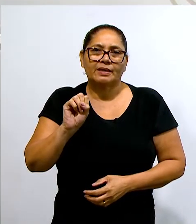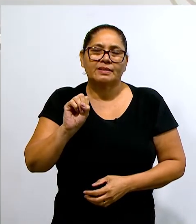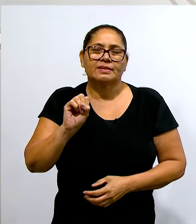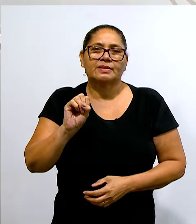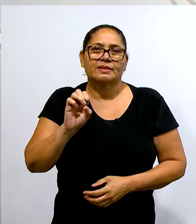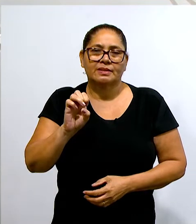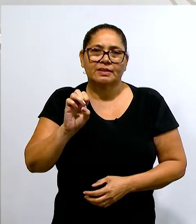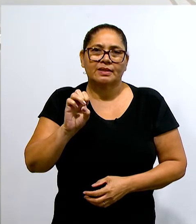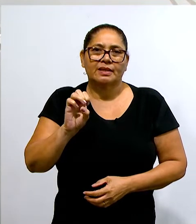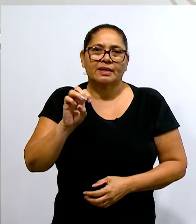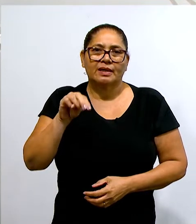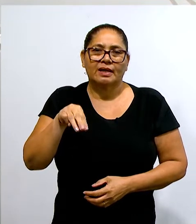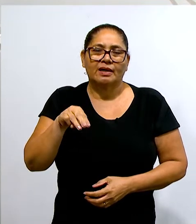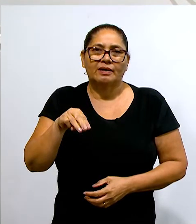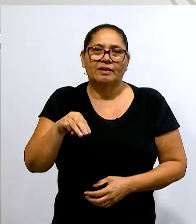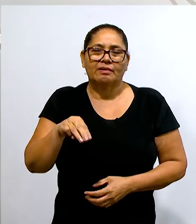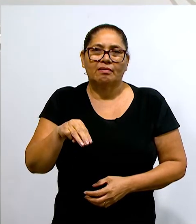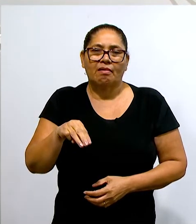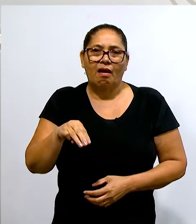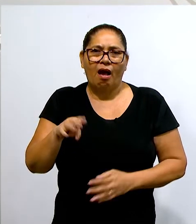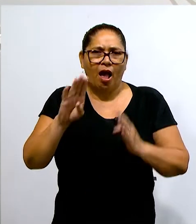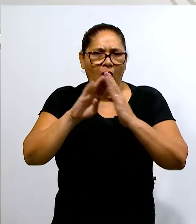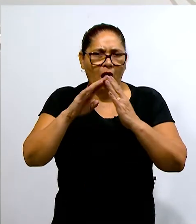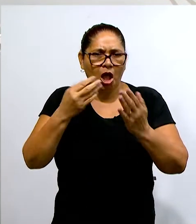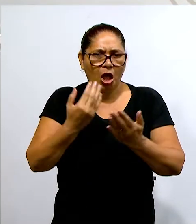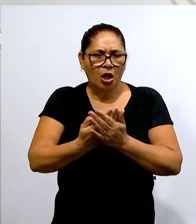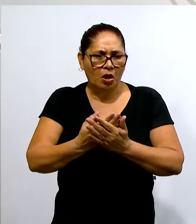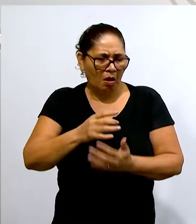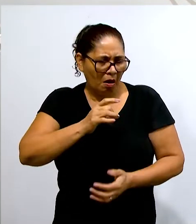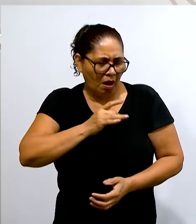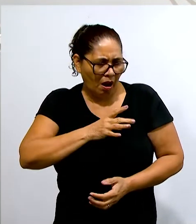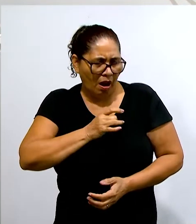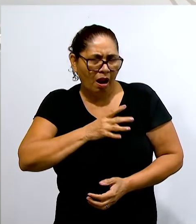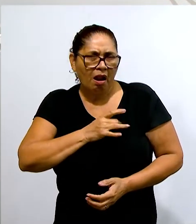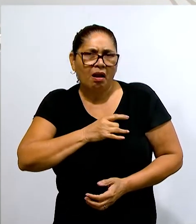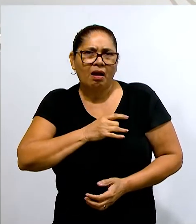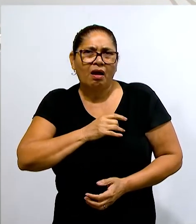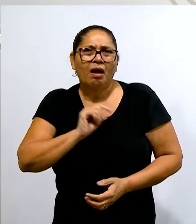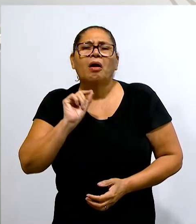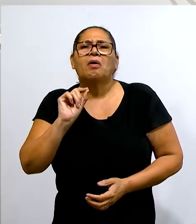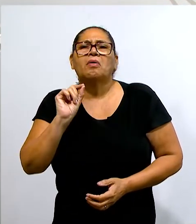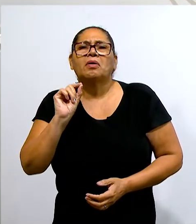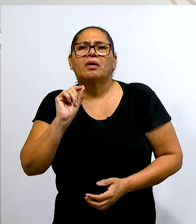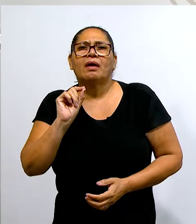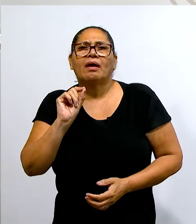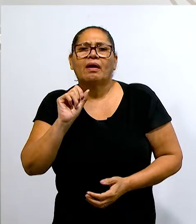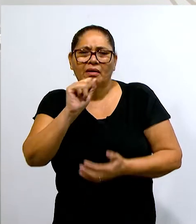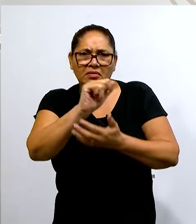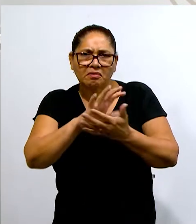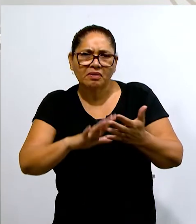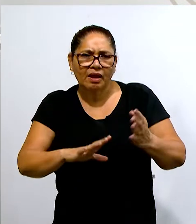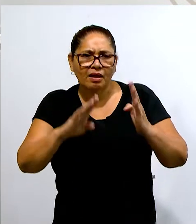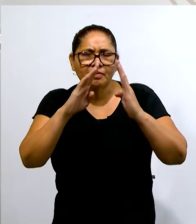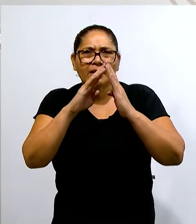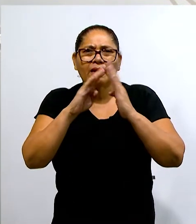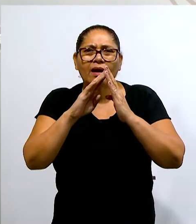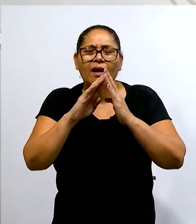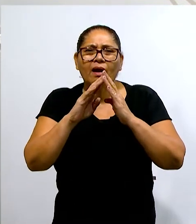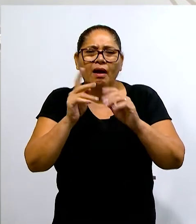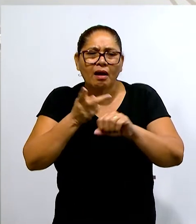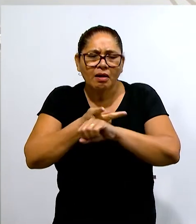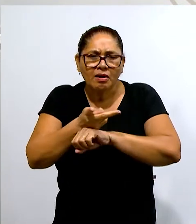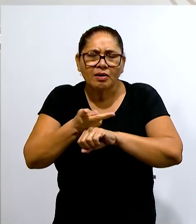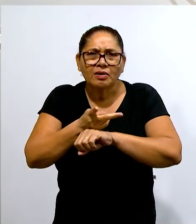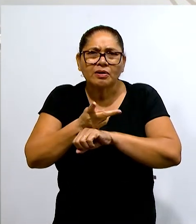Depois vocês vão procurar sobre a escola do espanto. O que é a escola do espanto? Tarefa para casa. Procurem lá o que